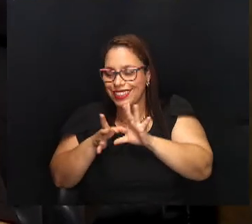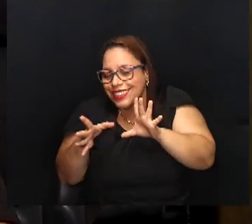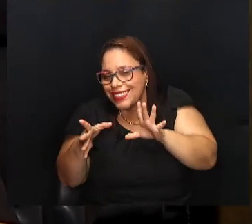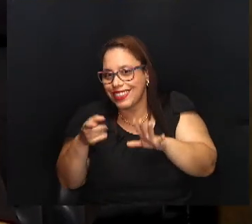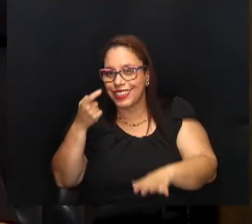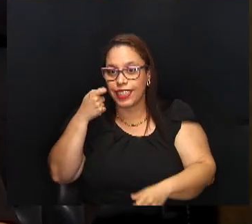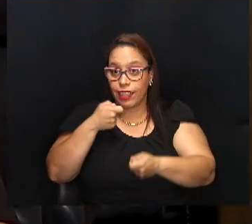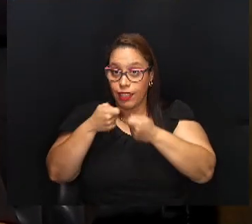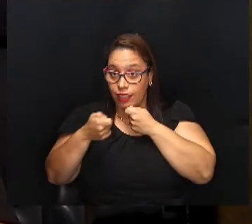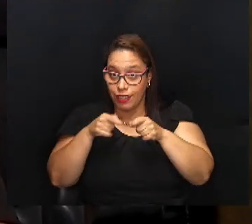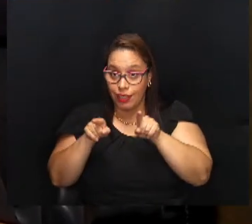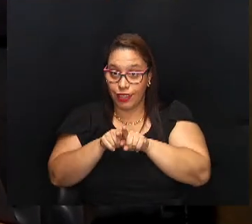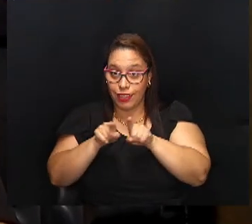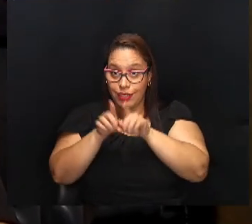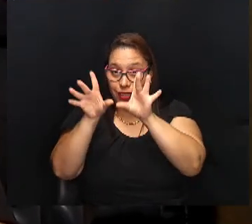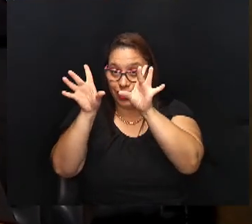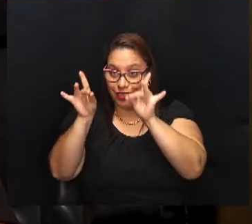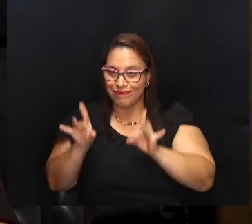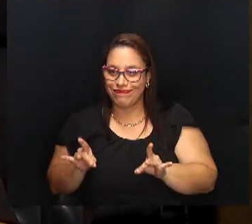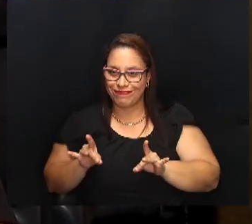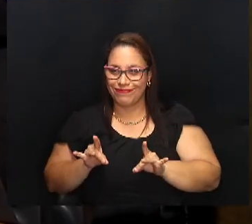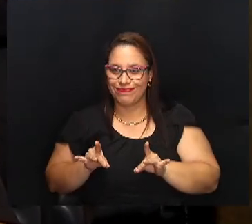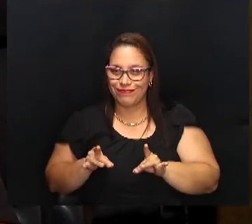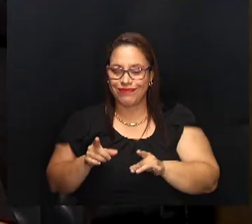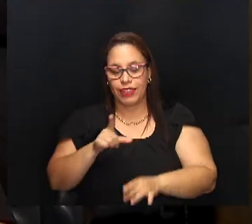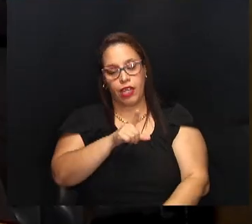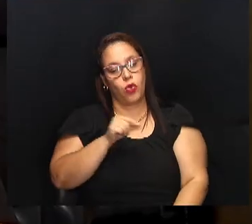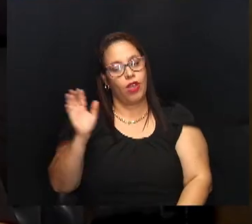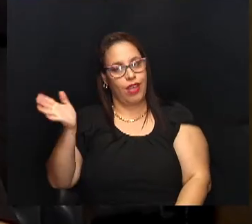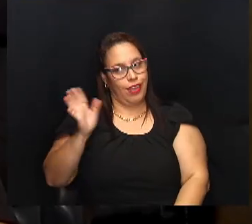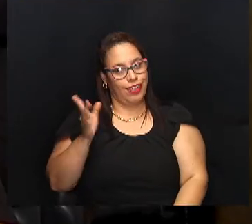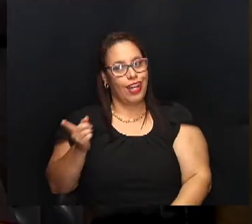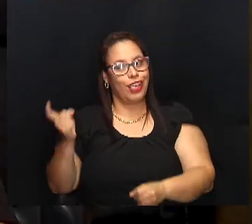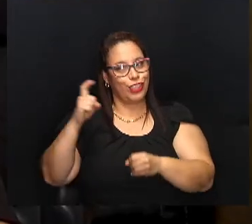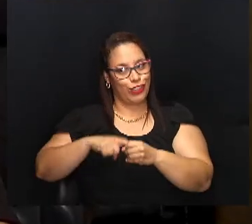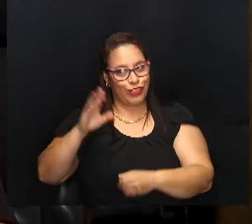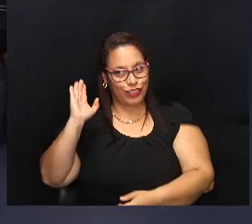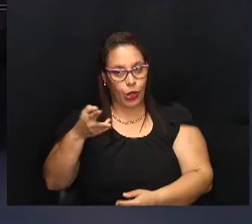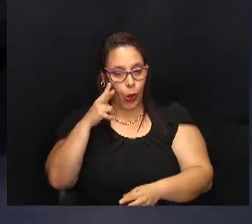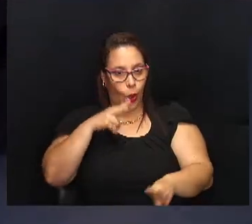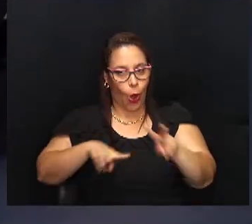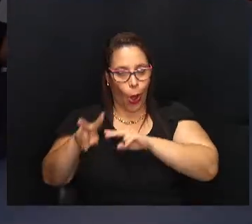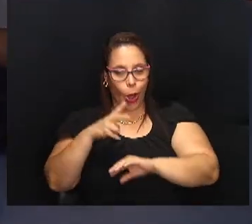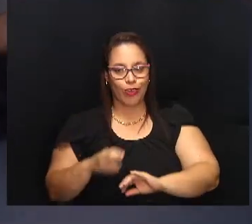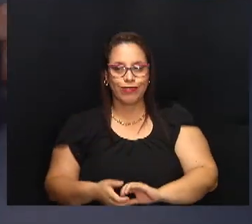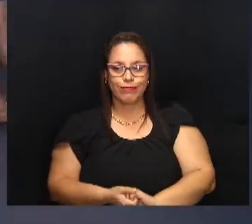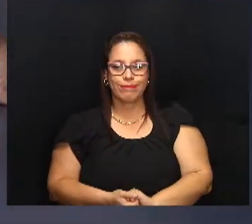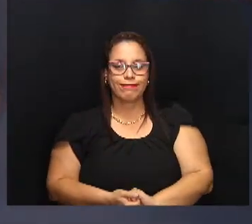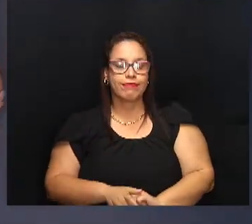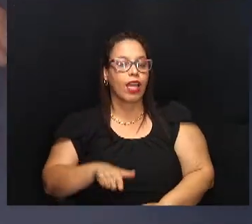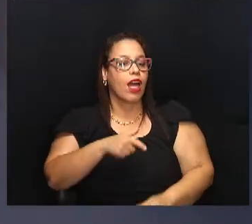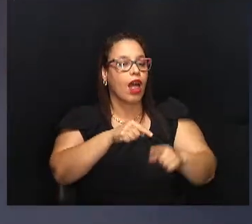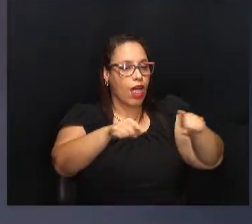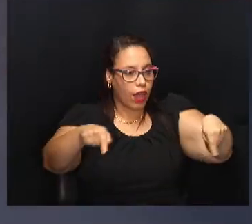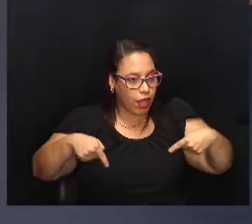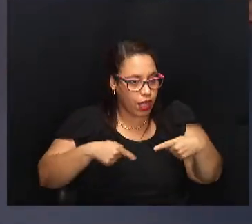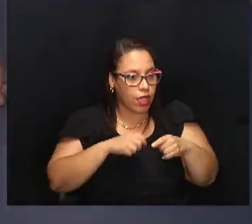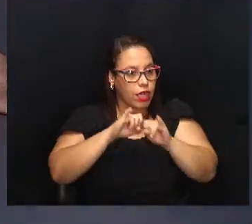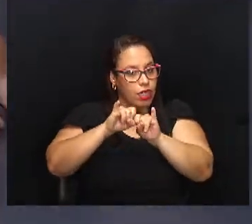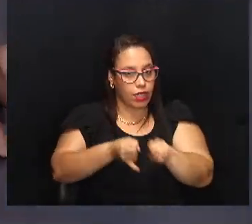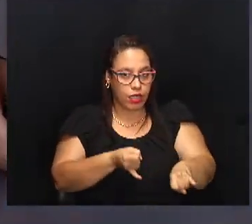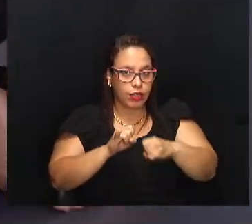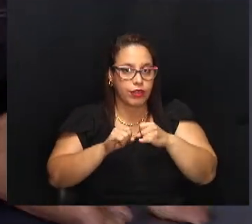uma entrevista também muito especial, então não saia daí que a gente volta já já, confere tudo. Além dos tatames, o